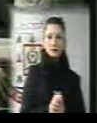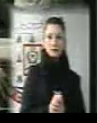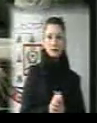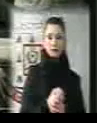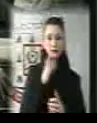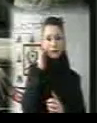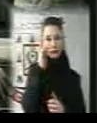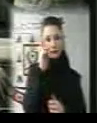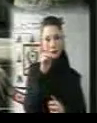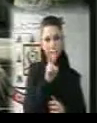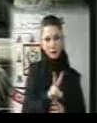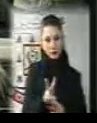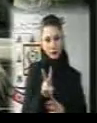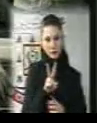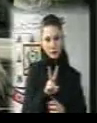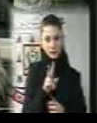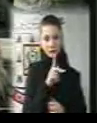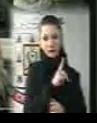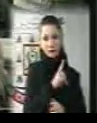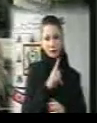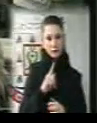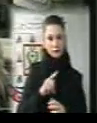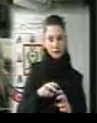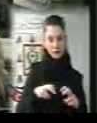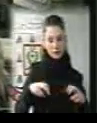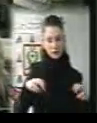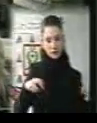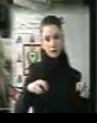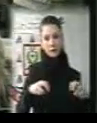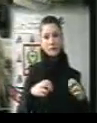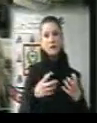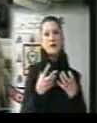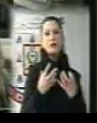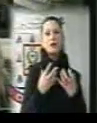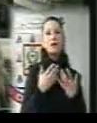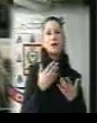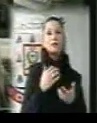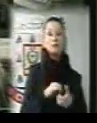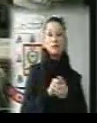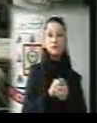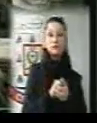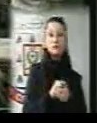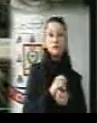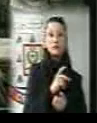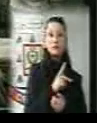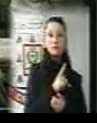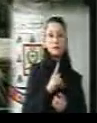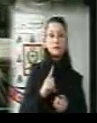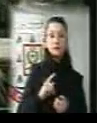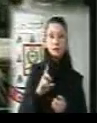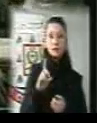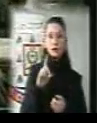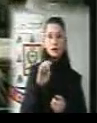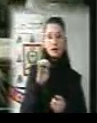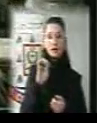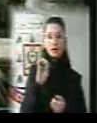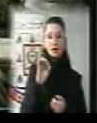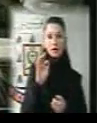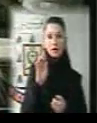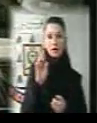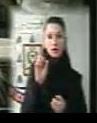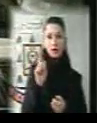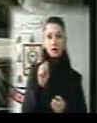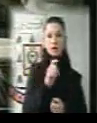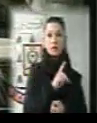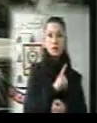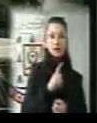Senhor presidente, membros da mesa, gostaria de saudar o presidente, senhor Vanderlei, senhor Lorival Pizzolo,